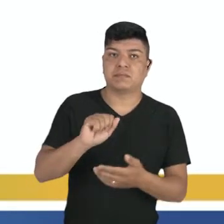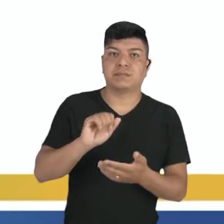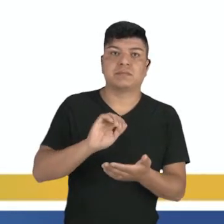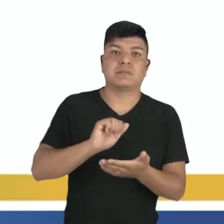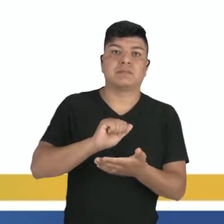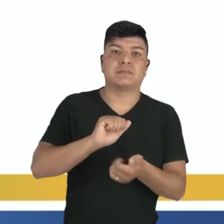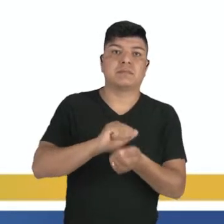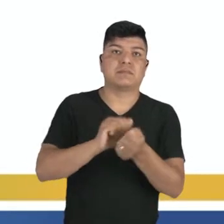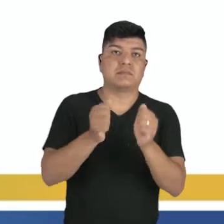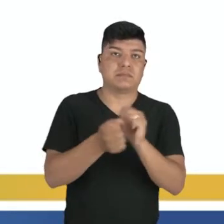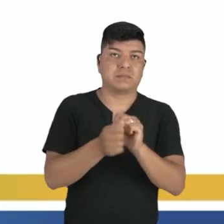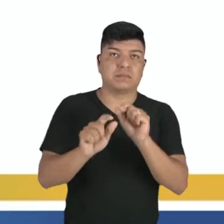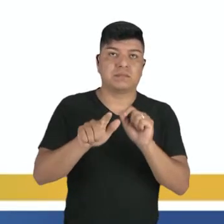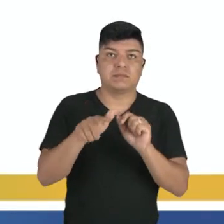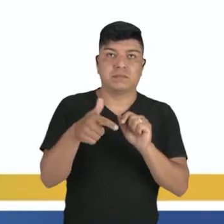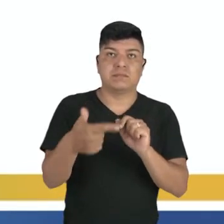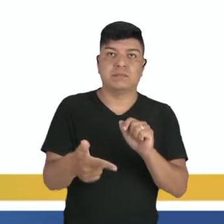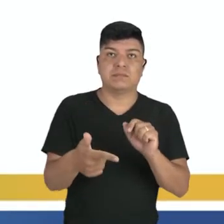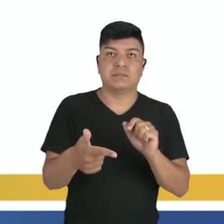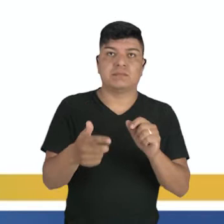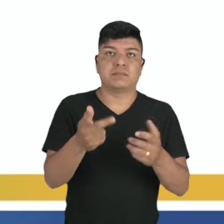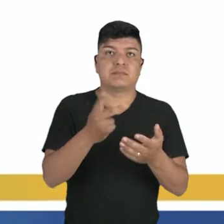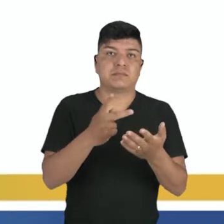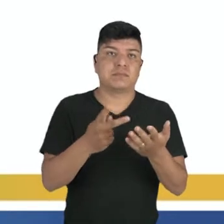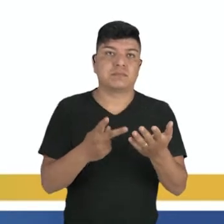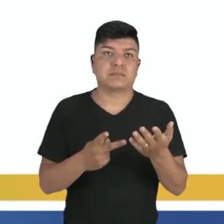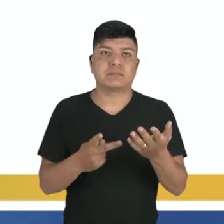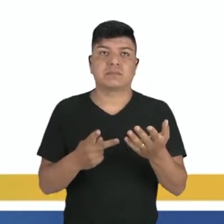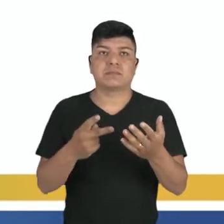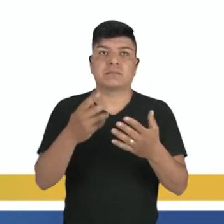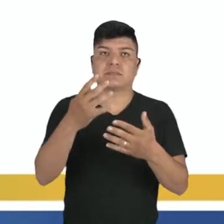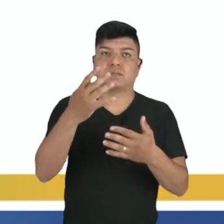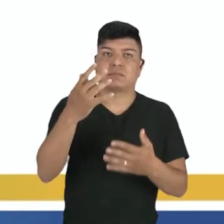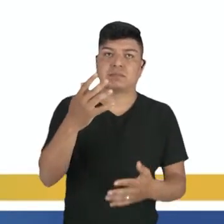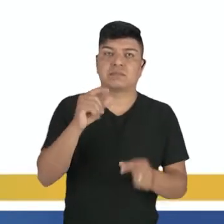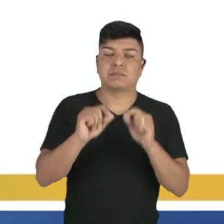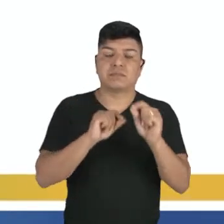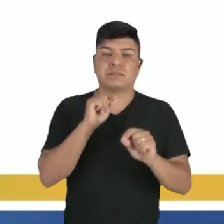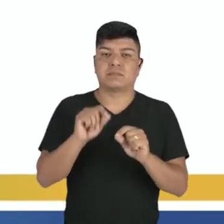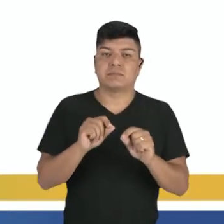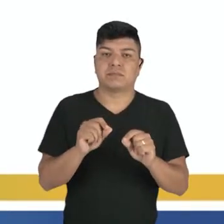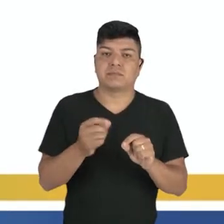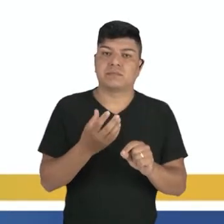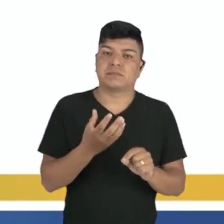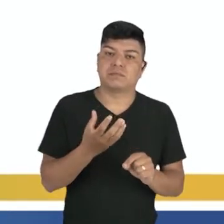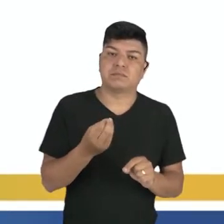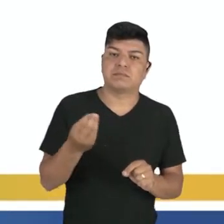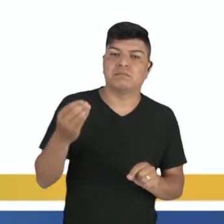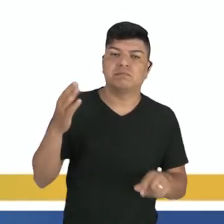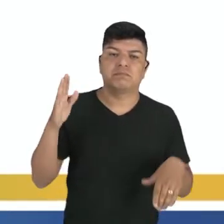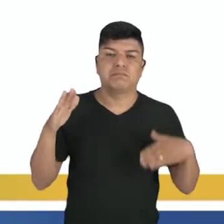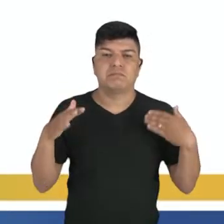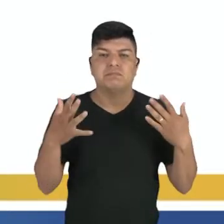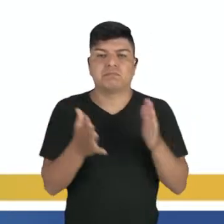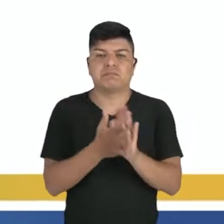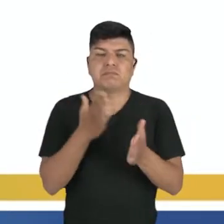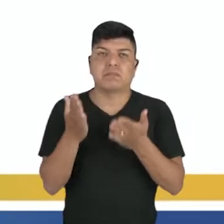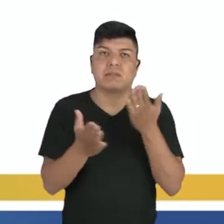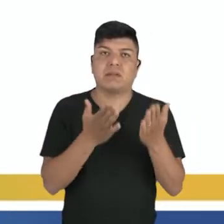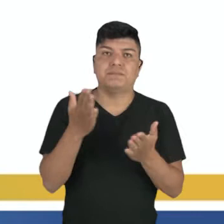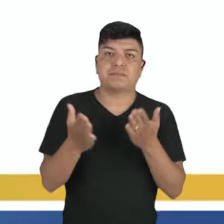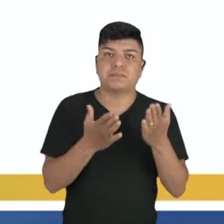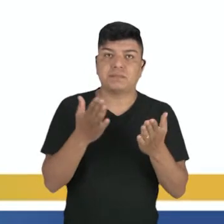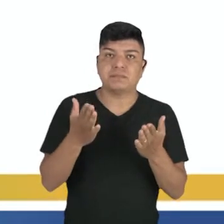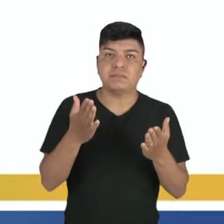canções de gesta, poemas que narravam aventuras heróicas, aventuras fantásticas de cavaleiros